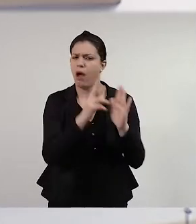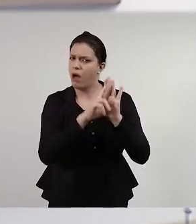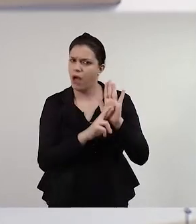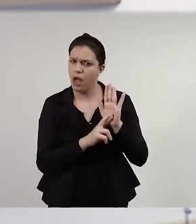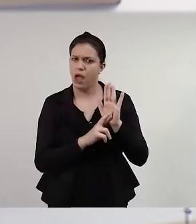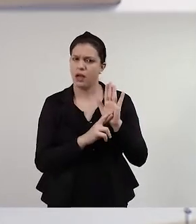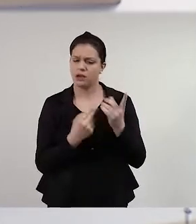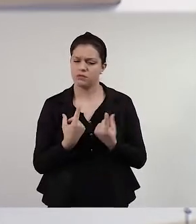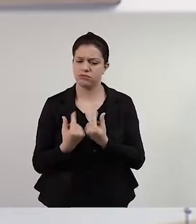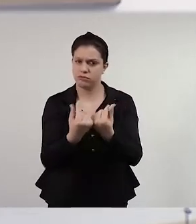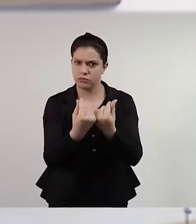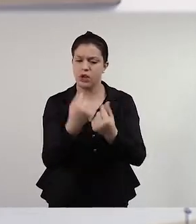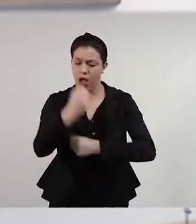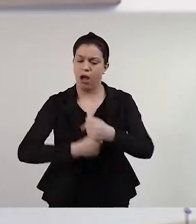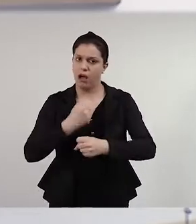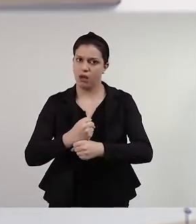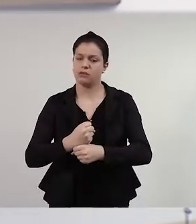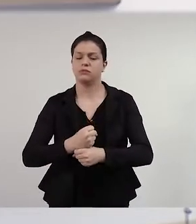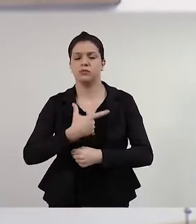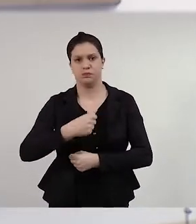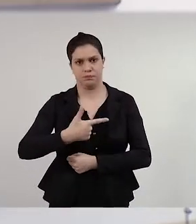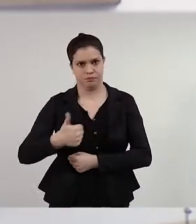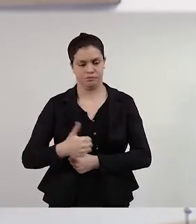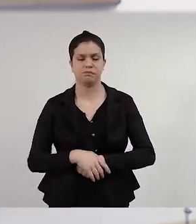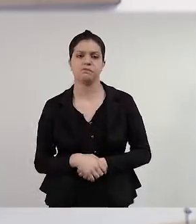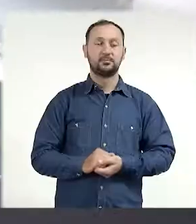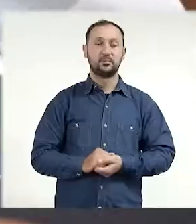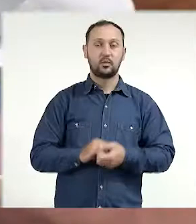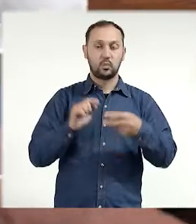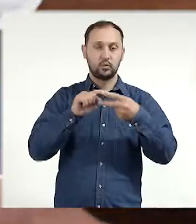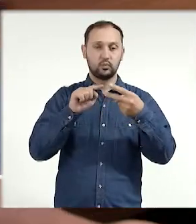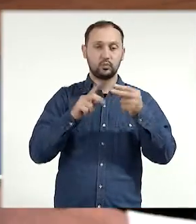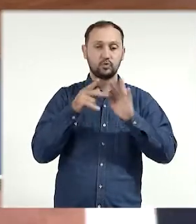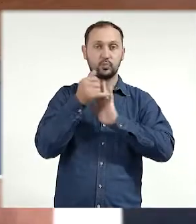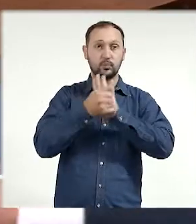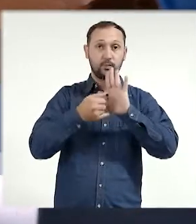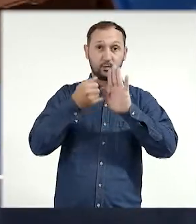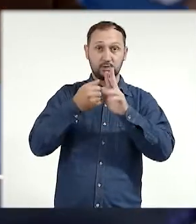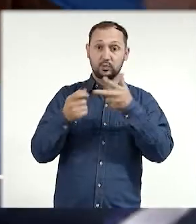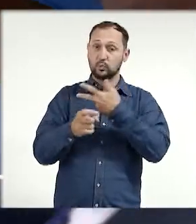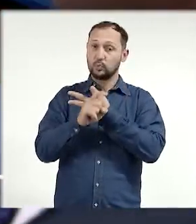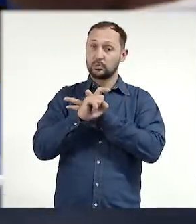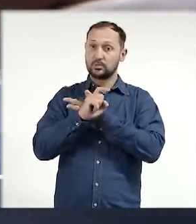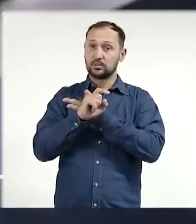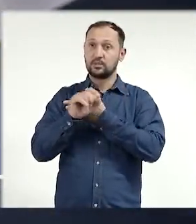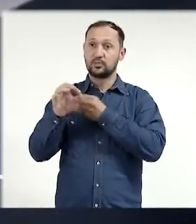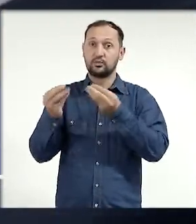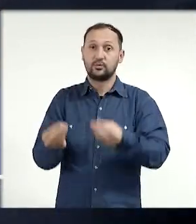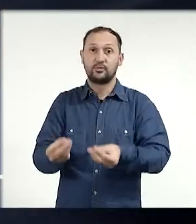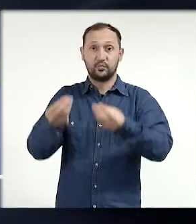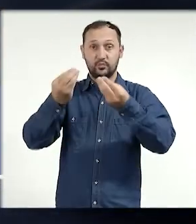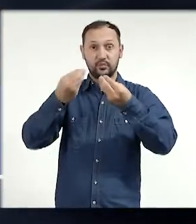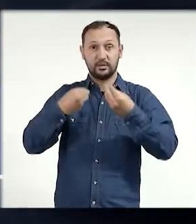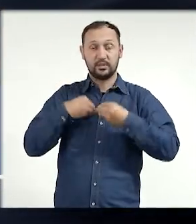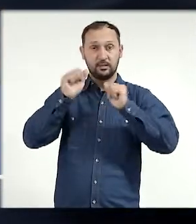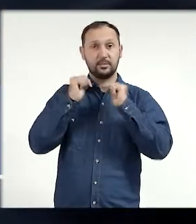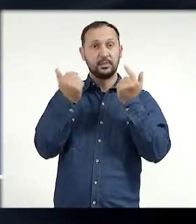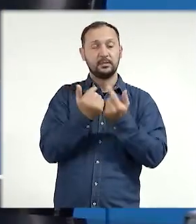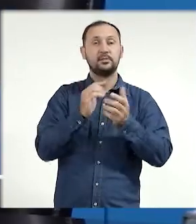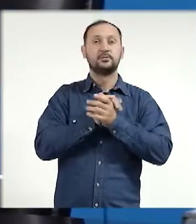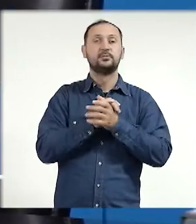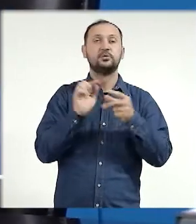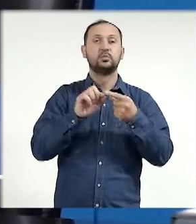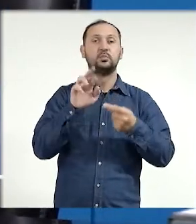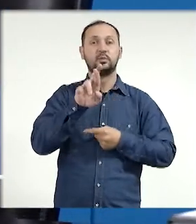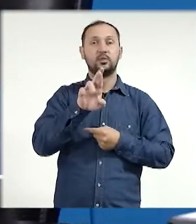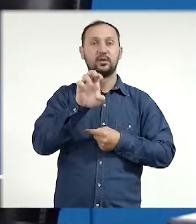diretrizes para a elaboração do orçamento para o ano que vem. 2 projetos do Poder Executivo foram encaminhados para a Assembleia Legislativa.